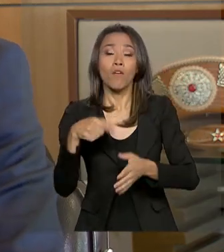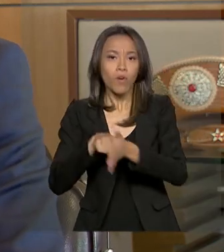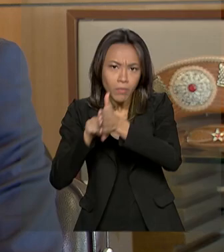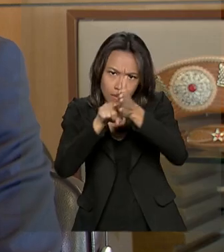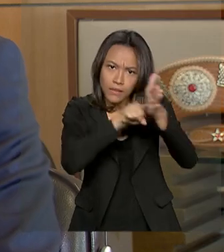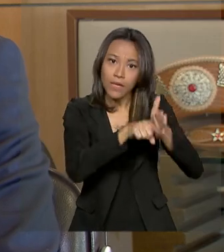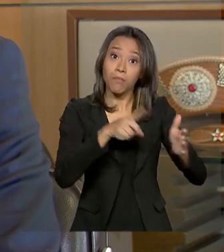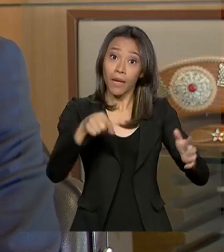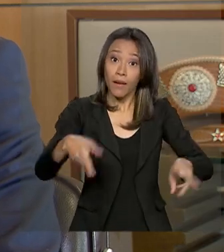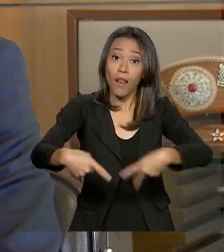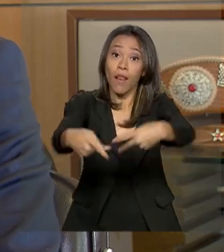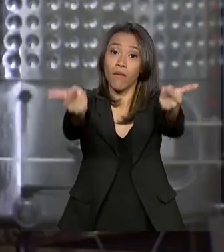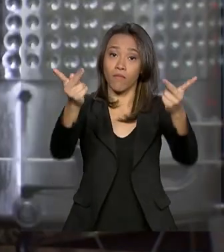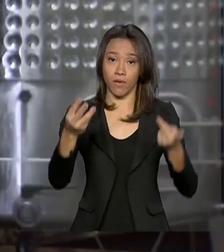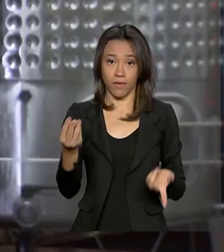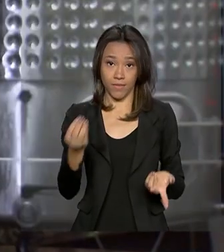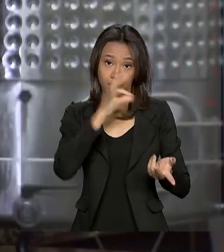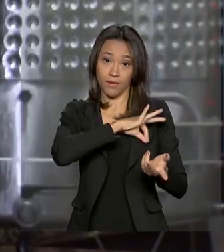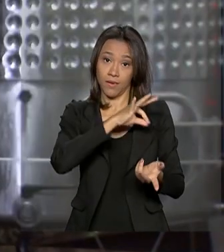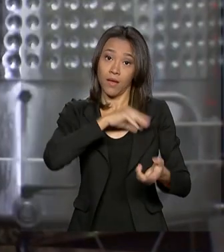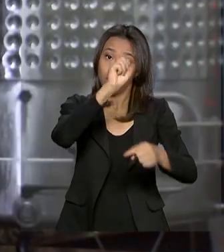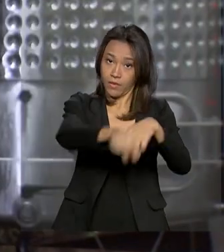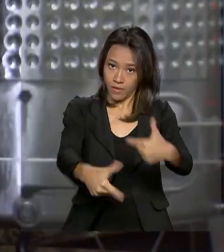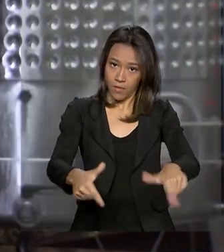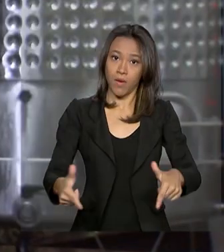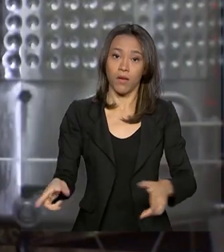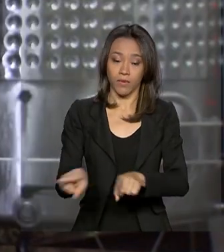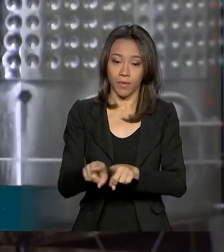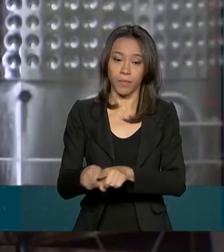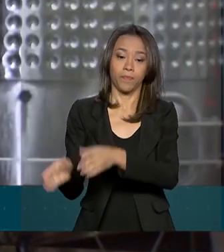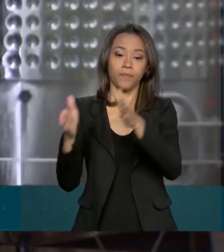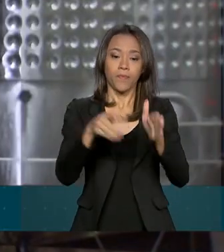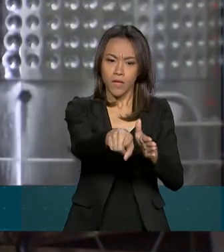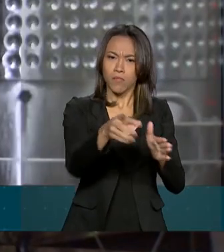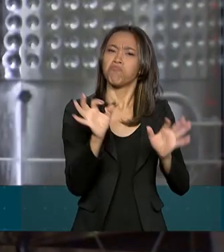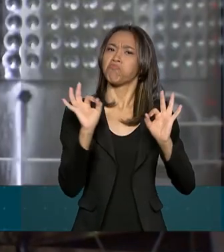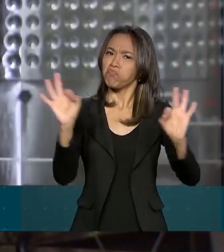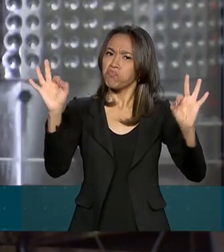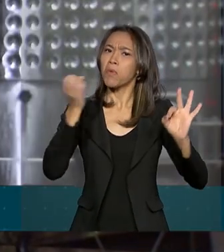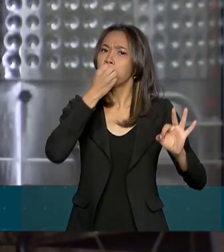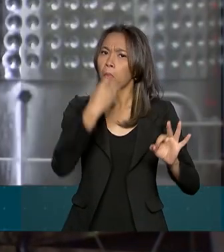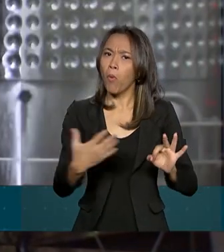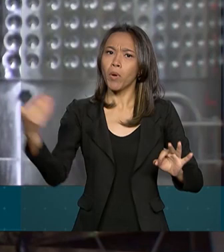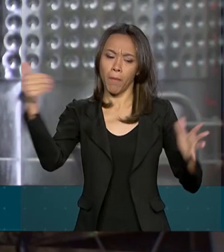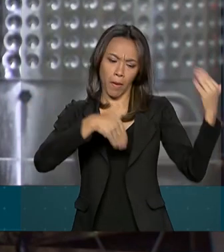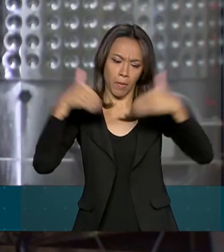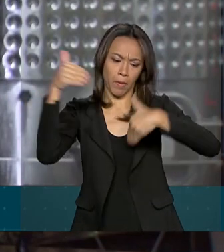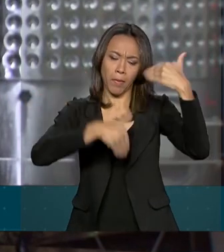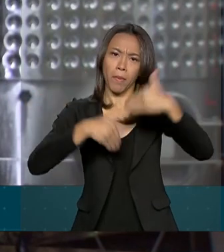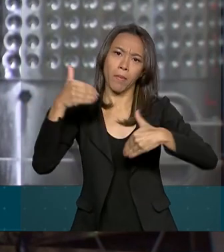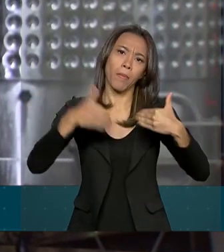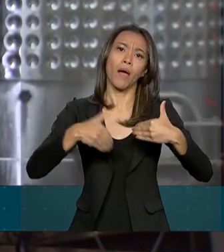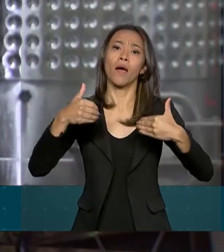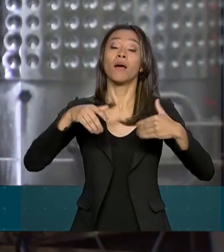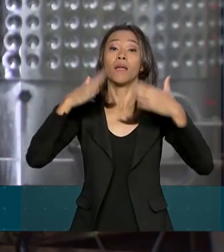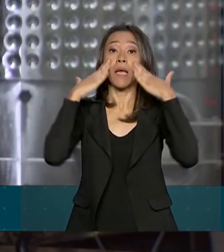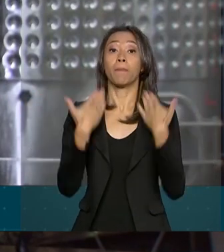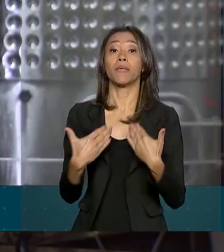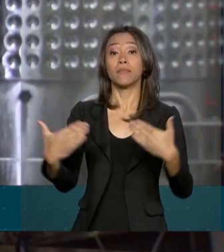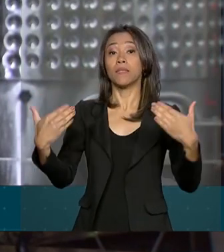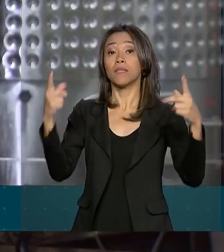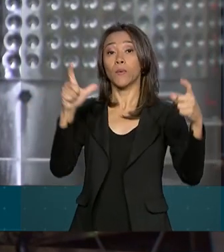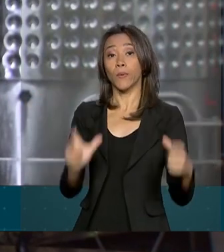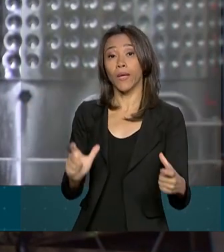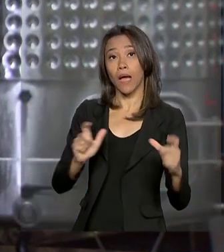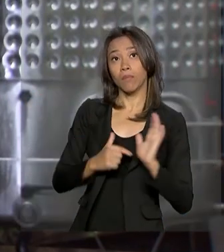emprego e renda para essas rotas. Com certeza aumenta o fluxo de turistas, aumenta a visibilidade da região e das empresas.